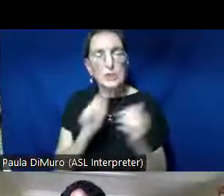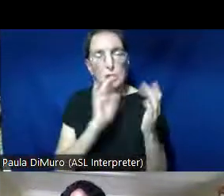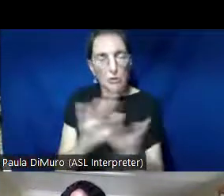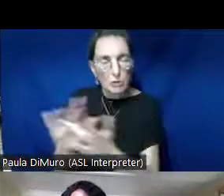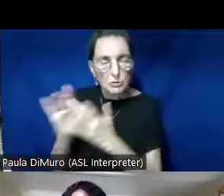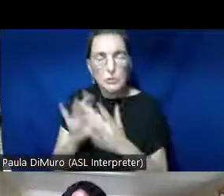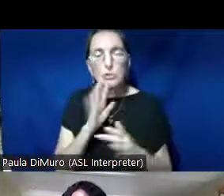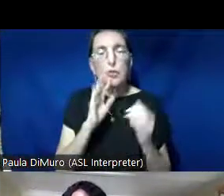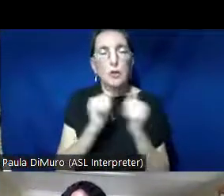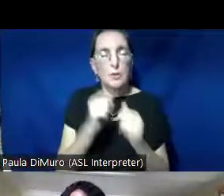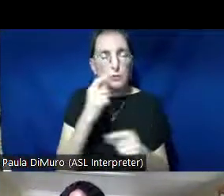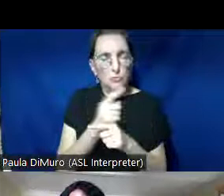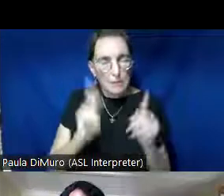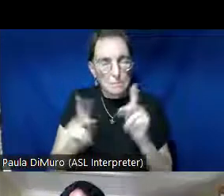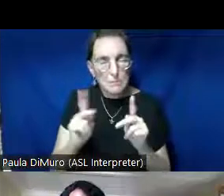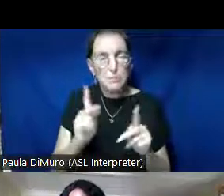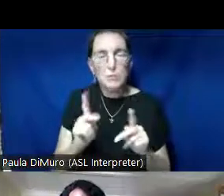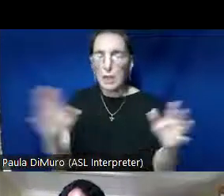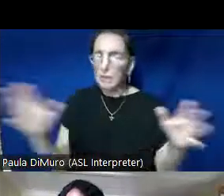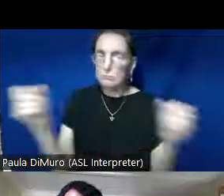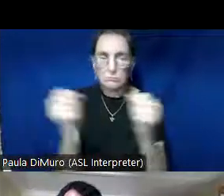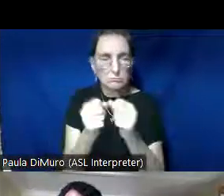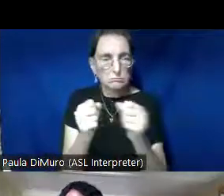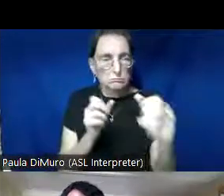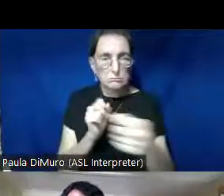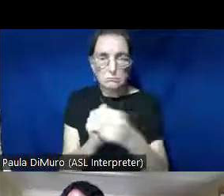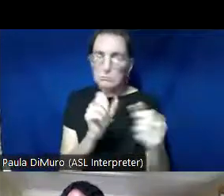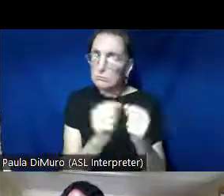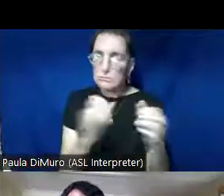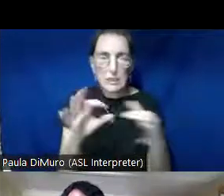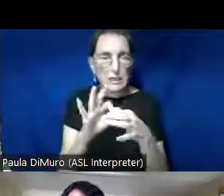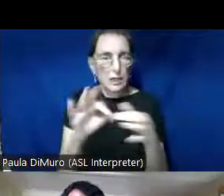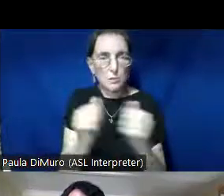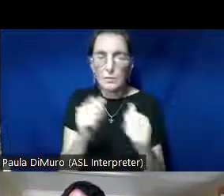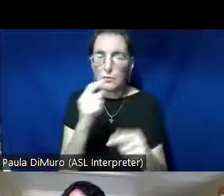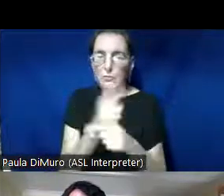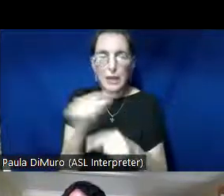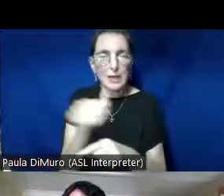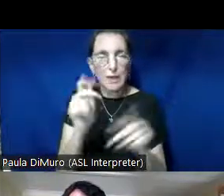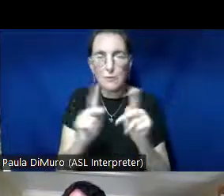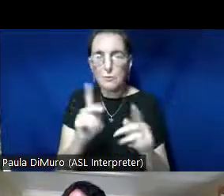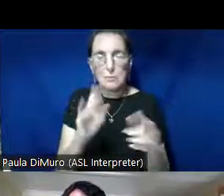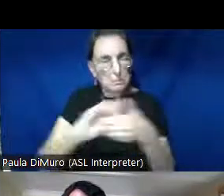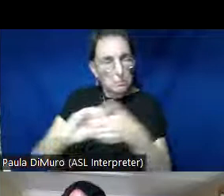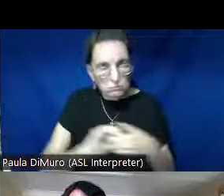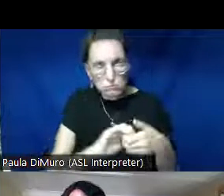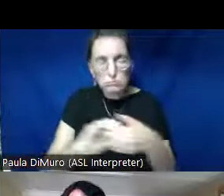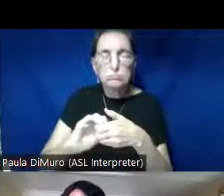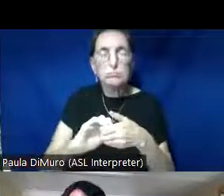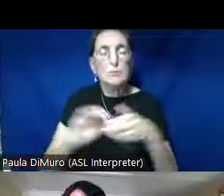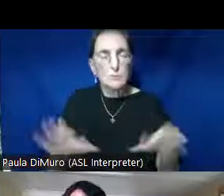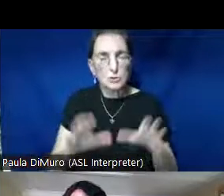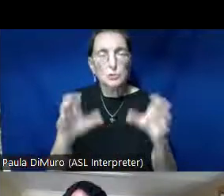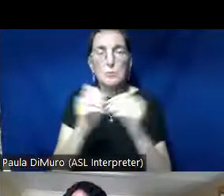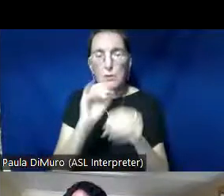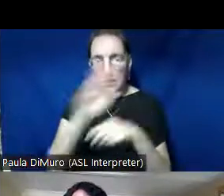ser estratégico na outreach para expor e vai para outras pessoas. Eu tenho feito mais